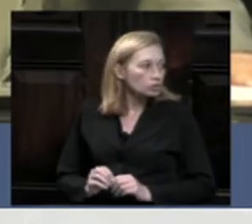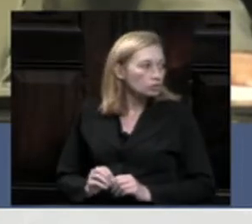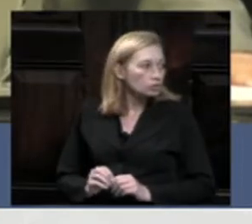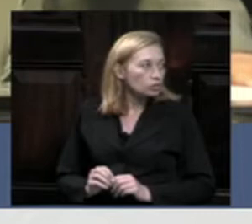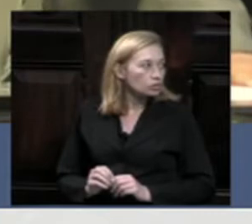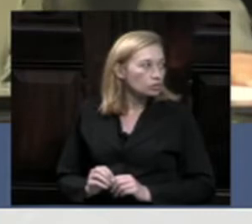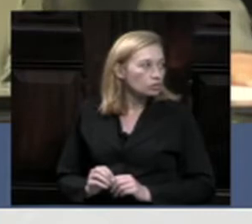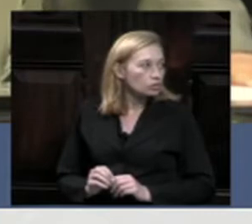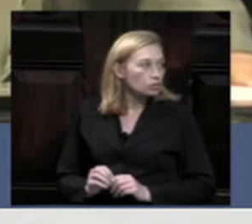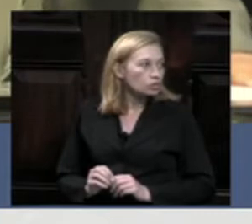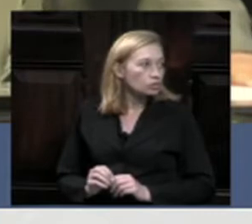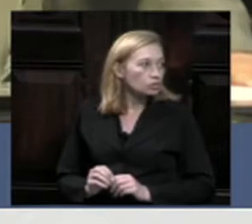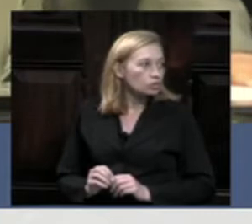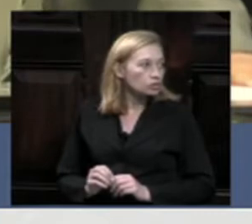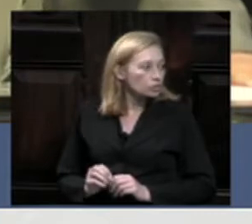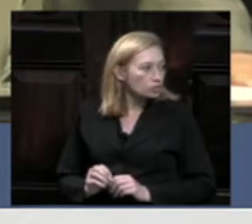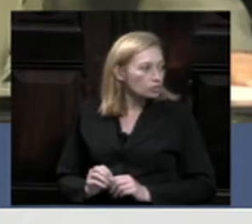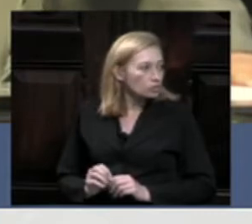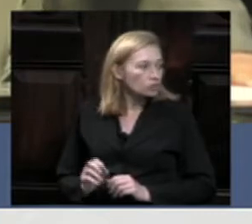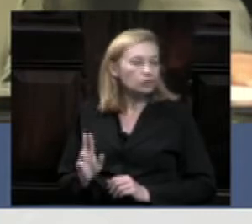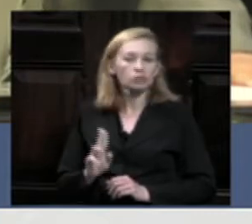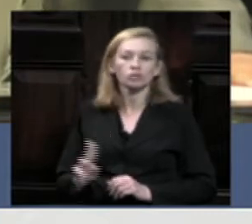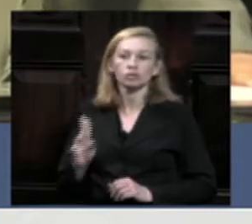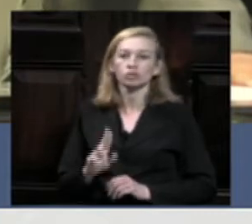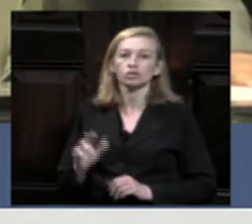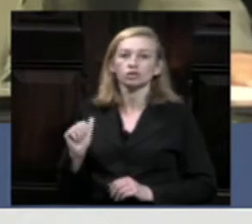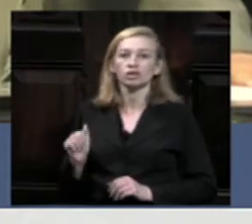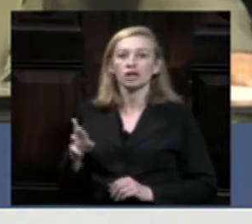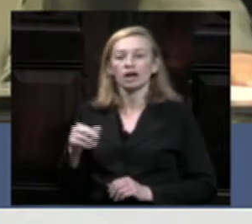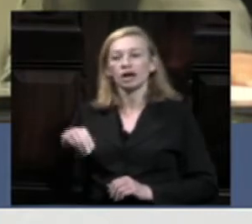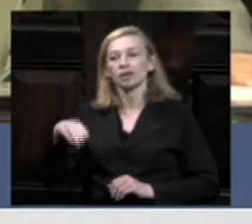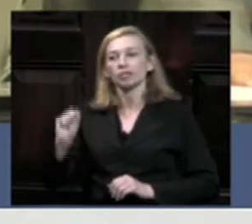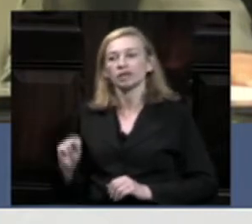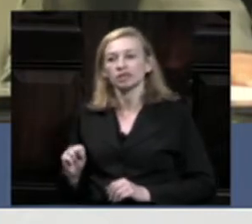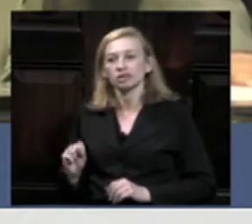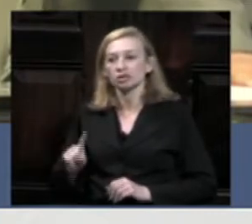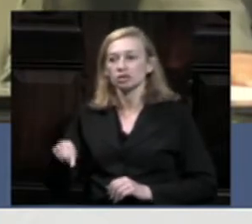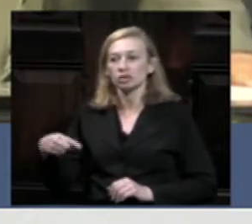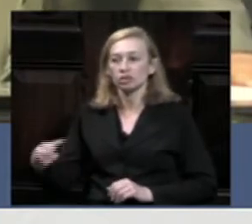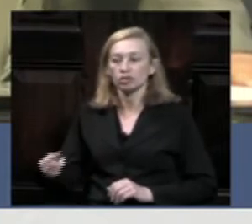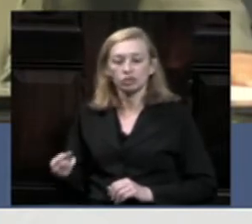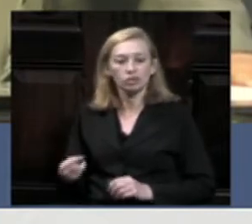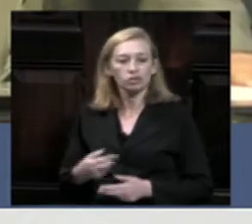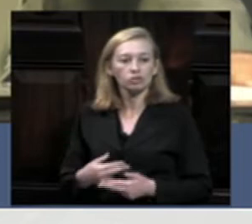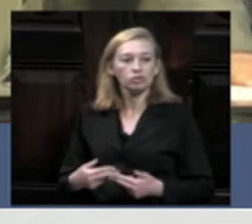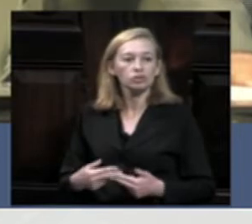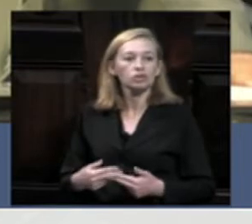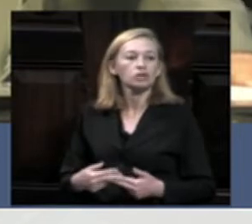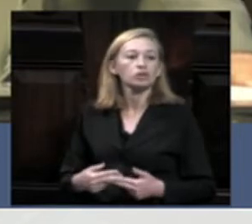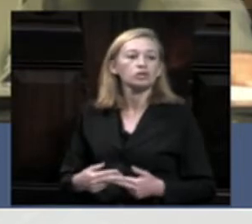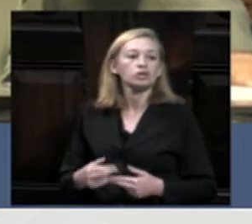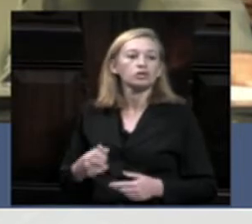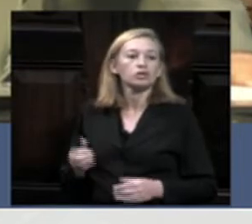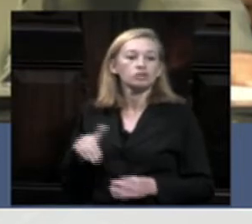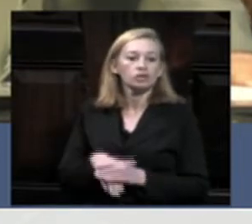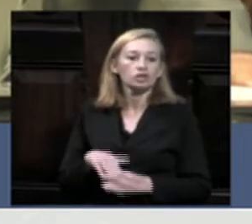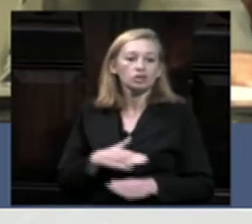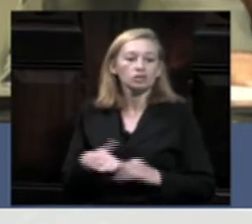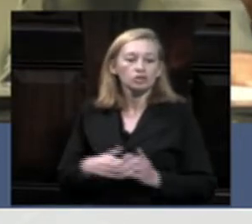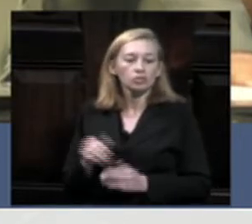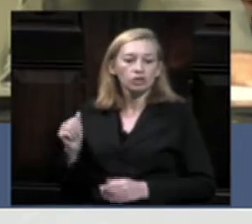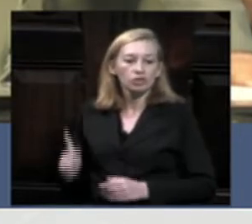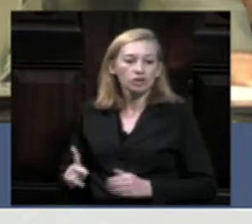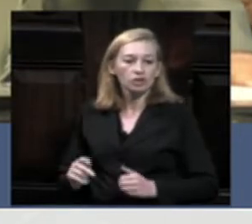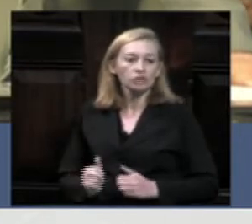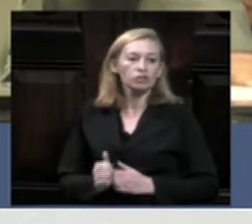hidráulicos visando o controle e a redução do consumo de água e adota outras providências. Em votação, os senhores que aprovam isso como estão, aprovado,